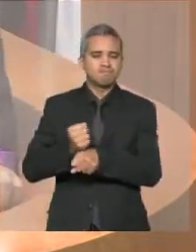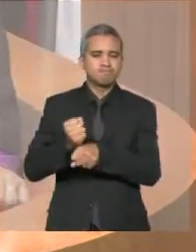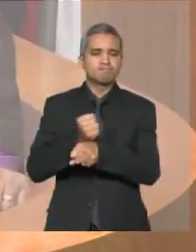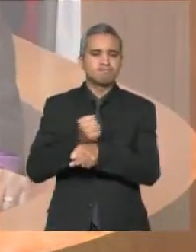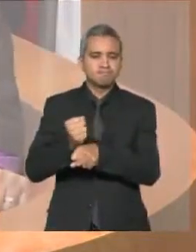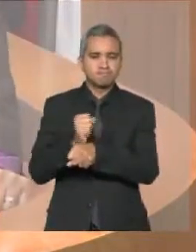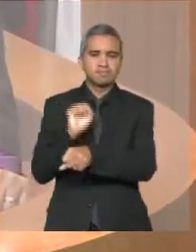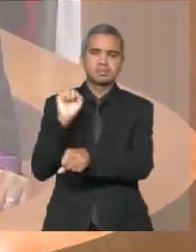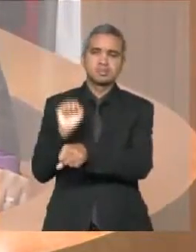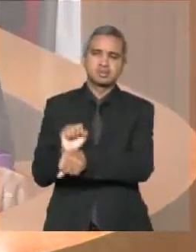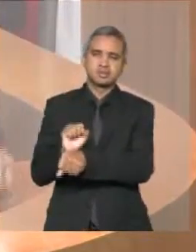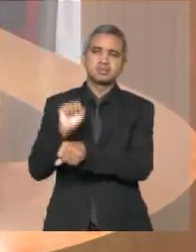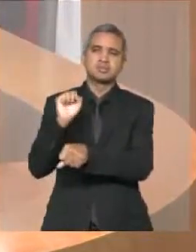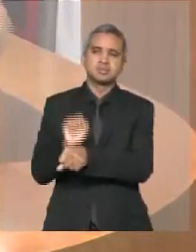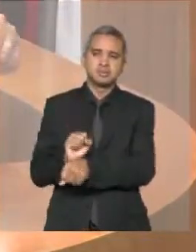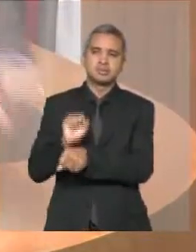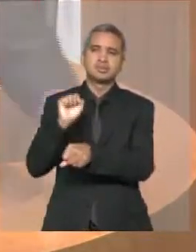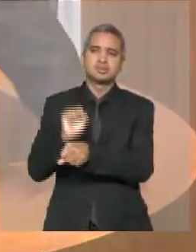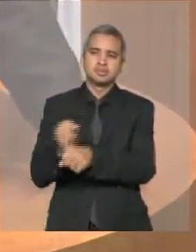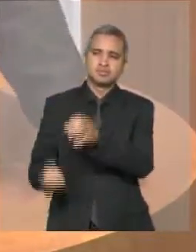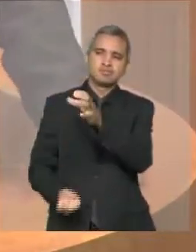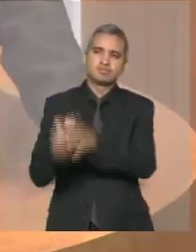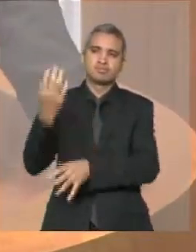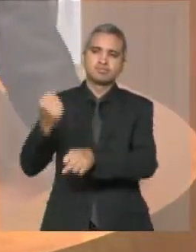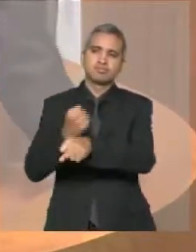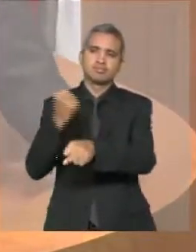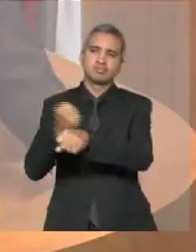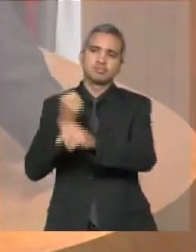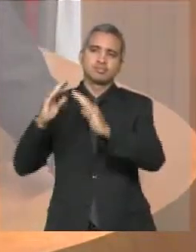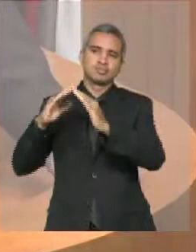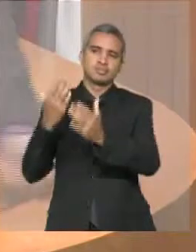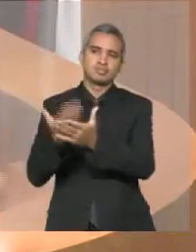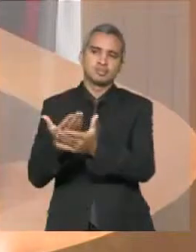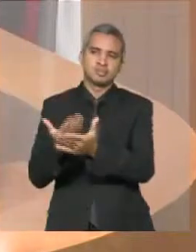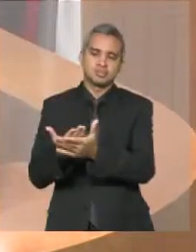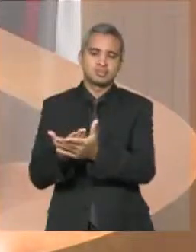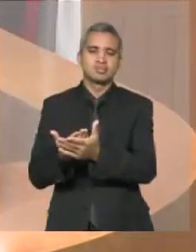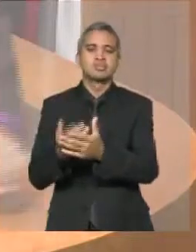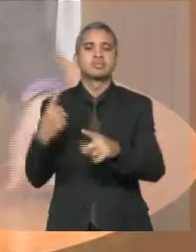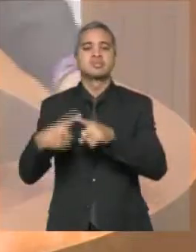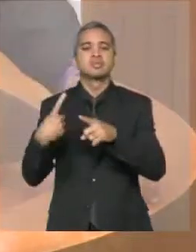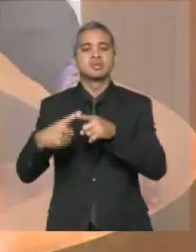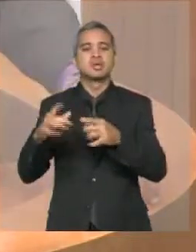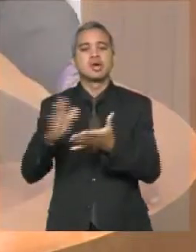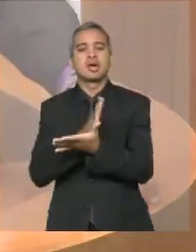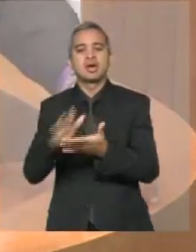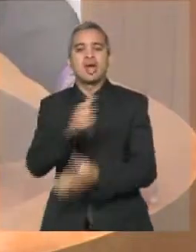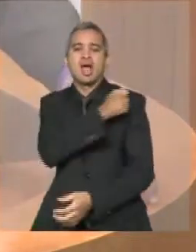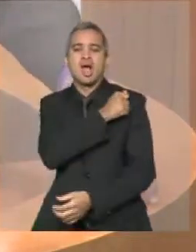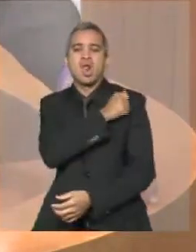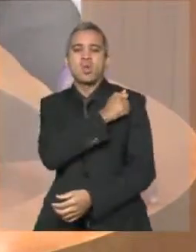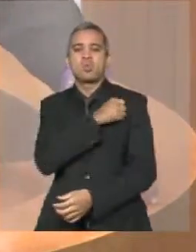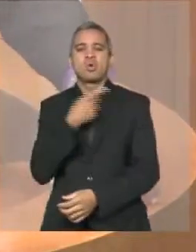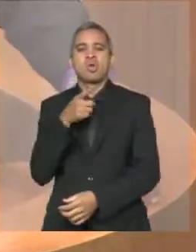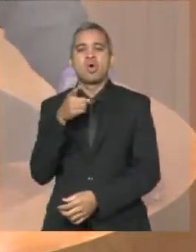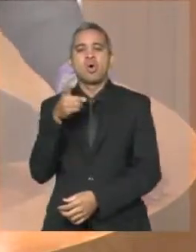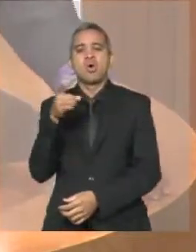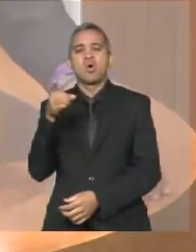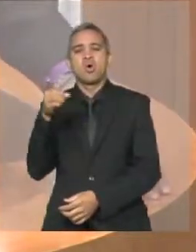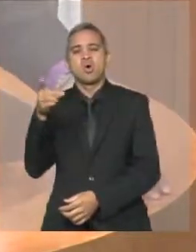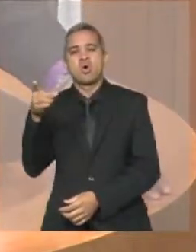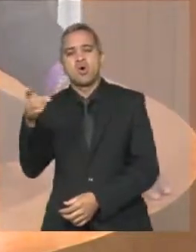se deslocar por quilômetros para terem acesso ao ensino médio, e sobretudo no risco que tem o